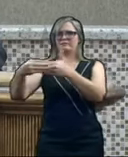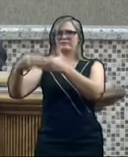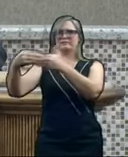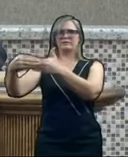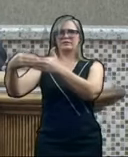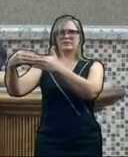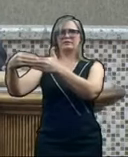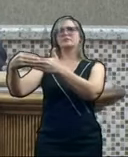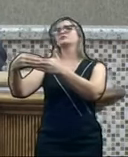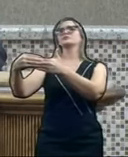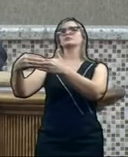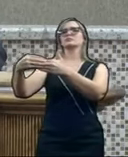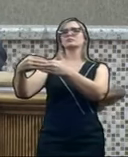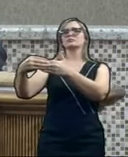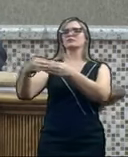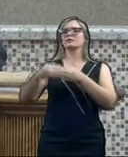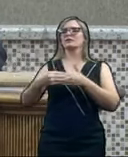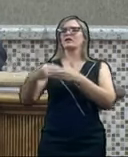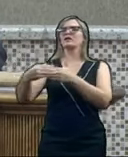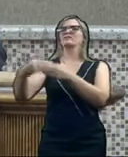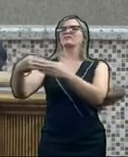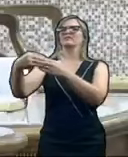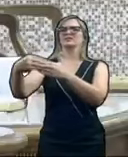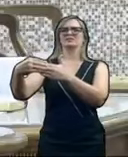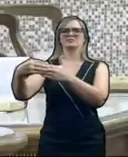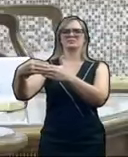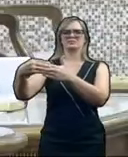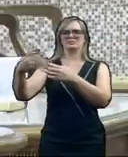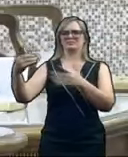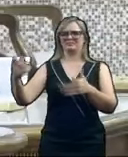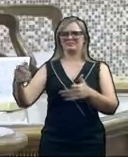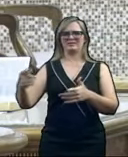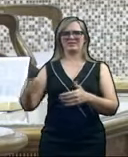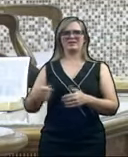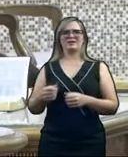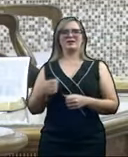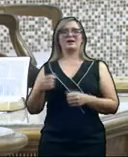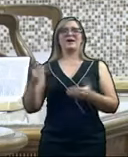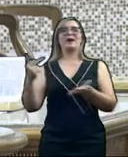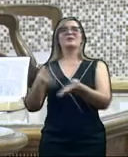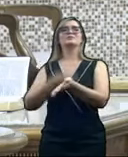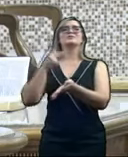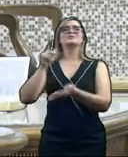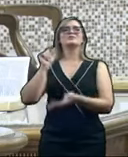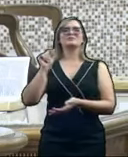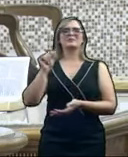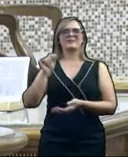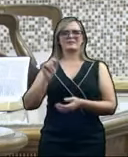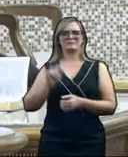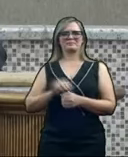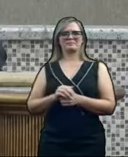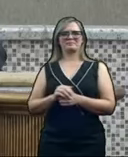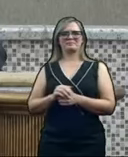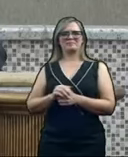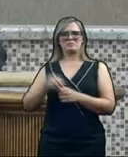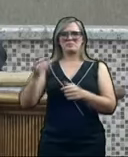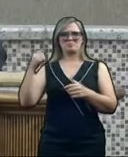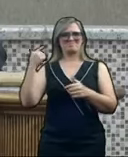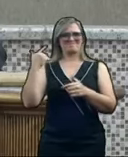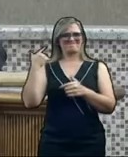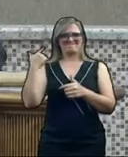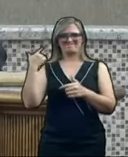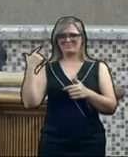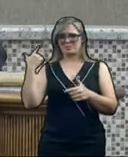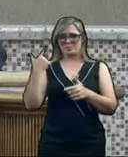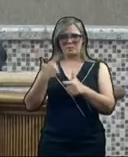a carroça com boi vamos dizer seu carro de boi tava lá levando a arca imagino pastor que não a curva daquela